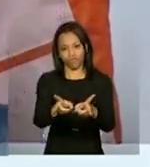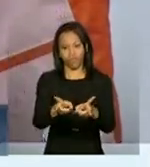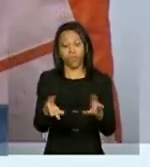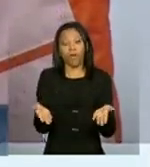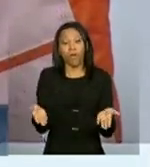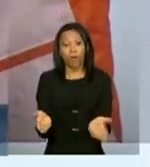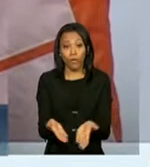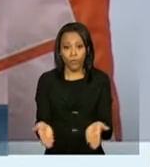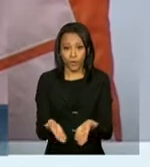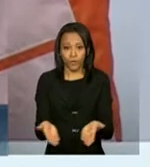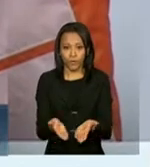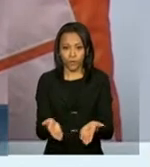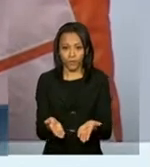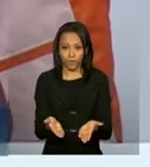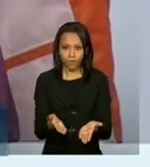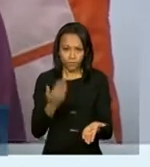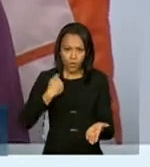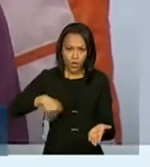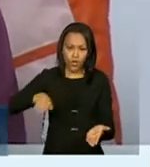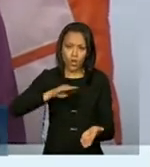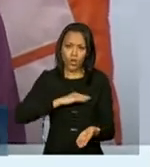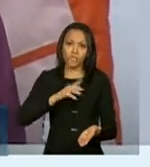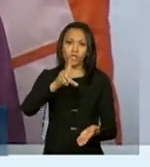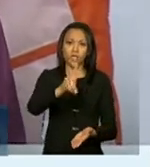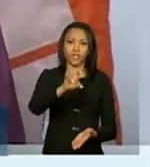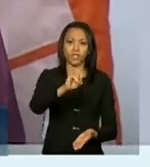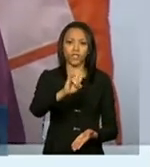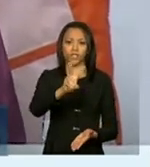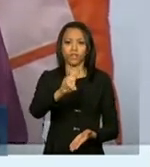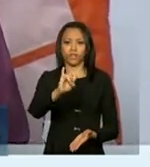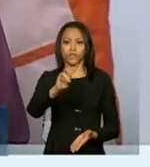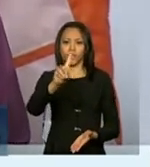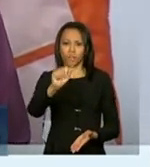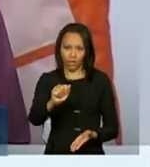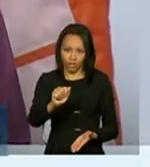Hoje, a nossa dívida líquida